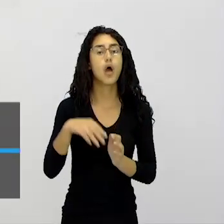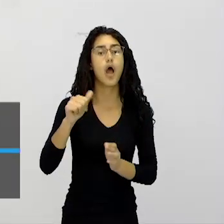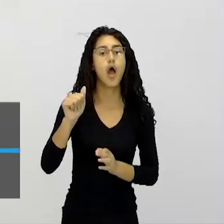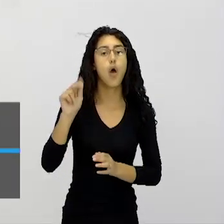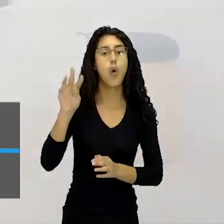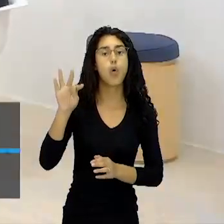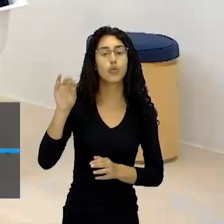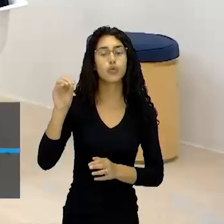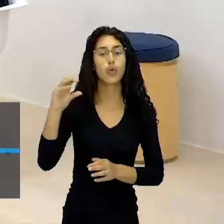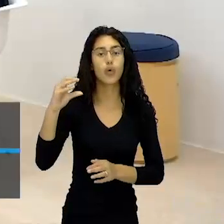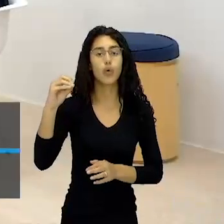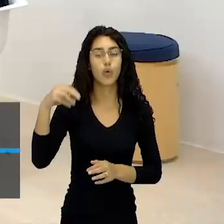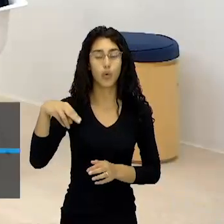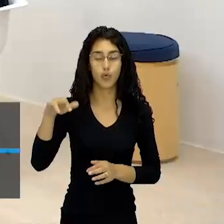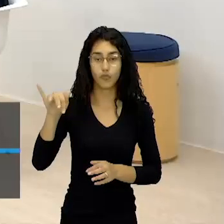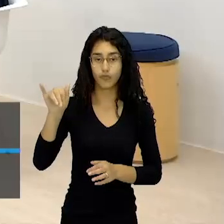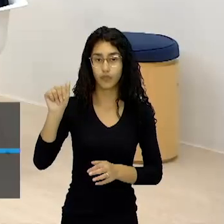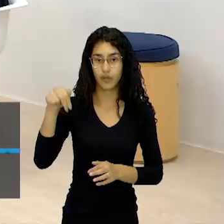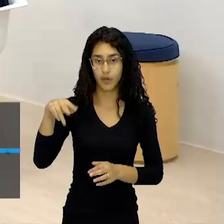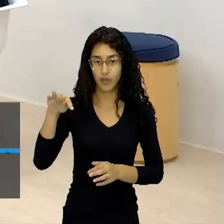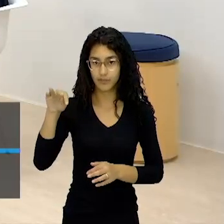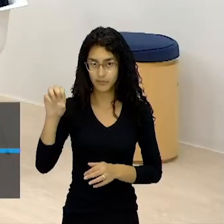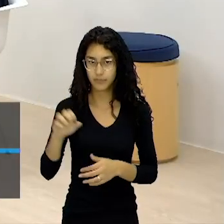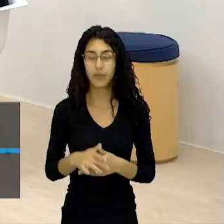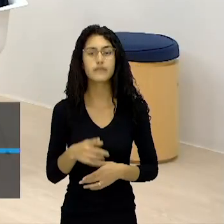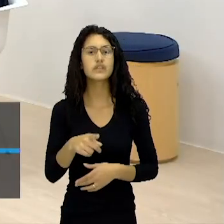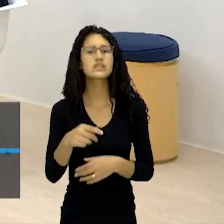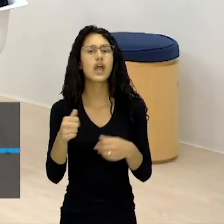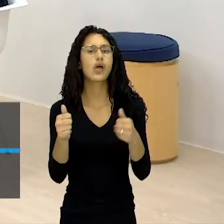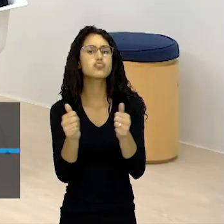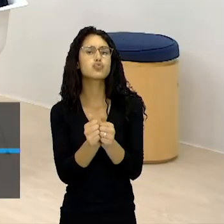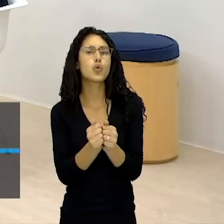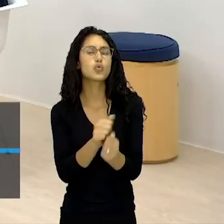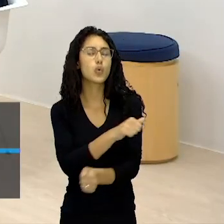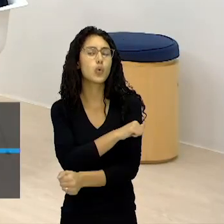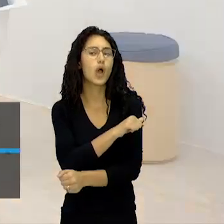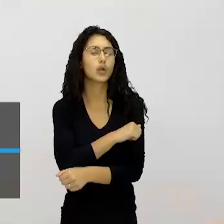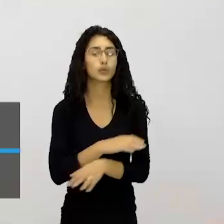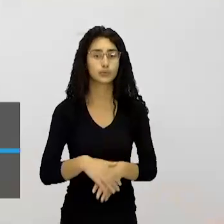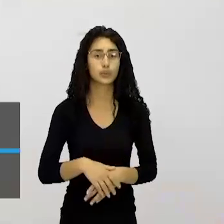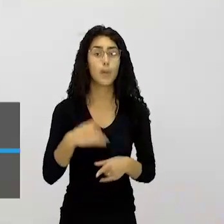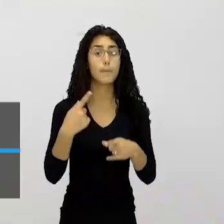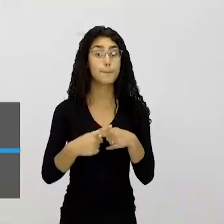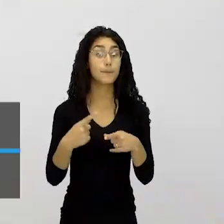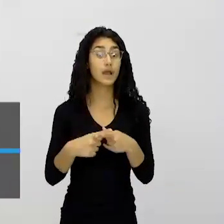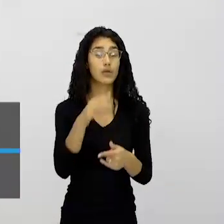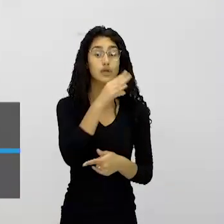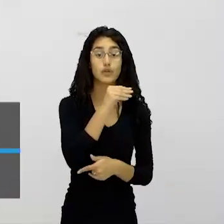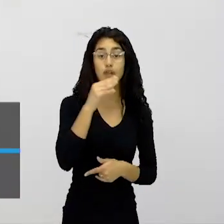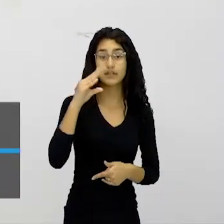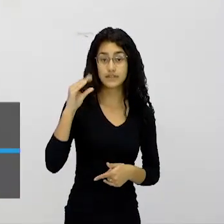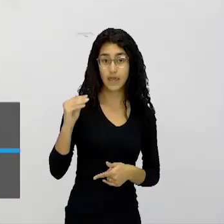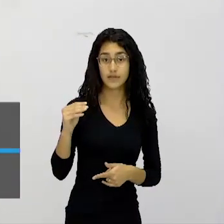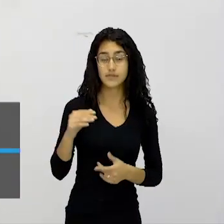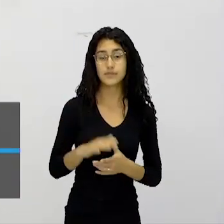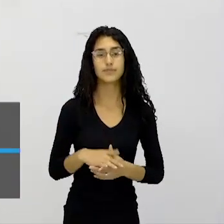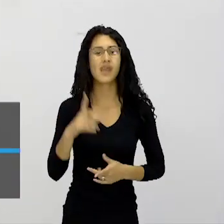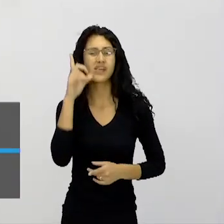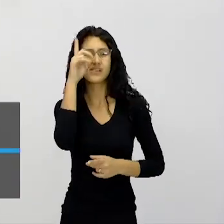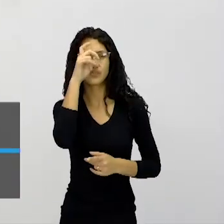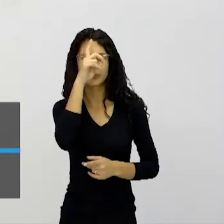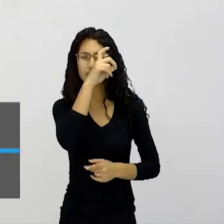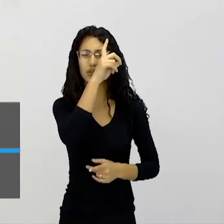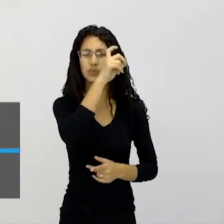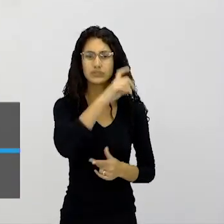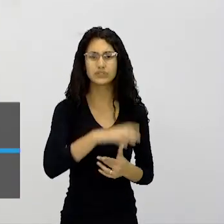Você que está lá, tete a tete com os alunos, né? Por que os adolescentes ainda têm tanta